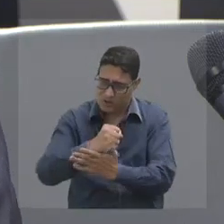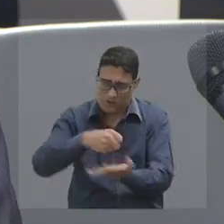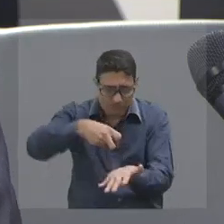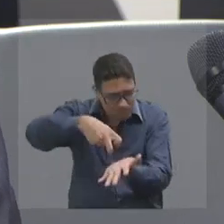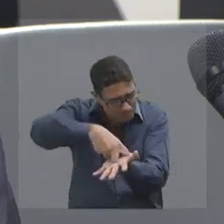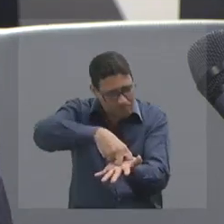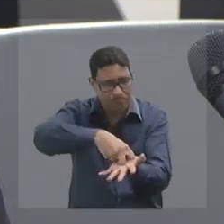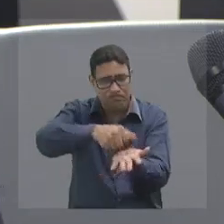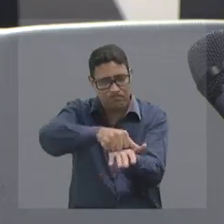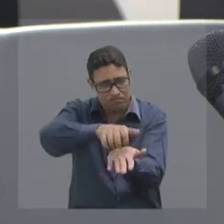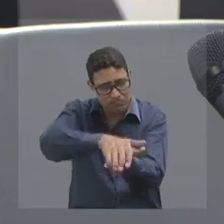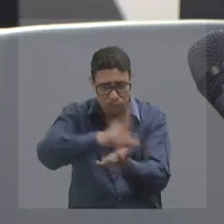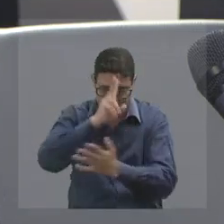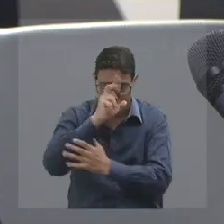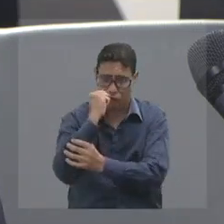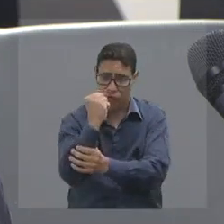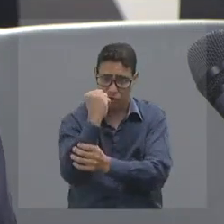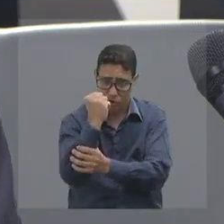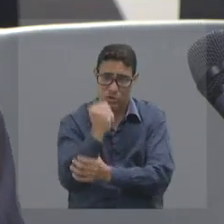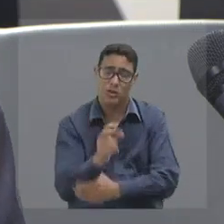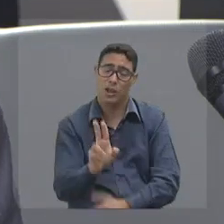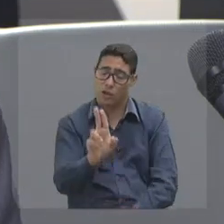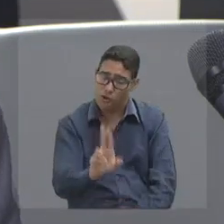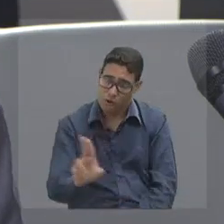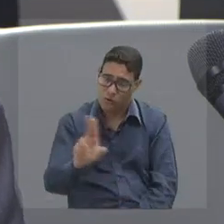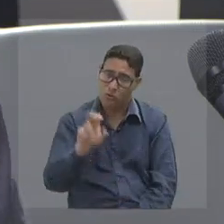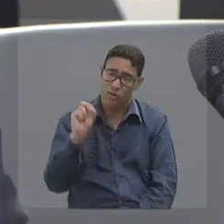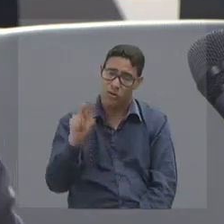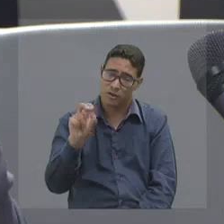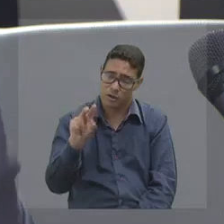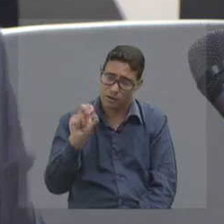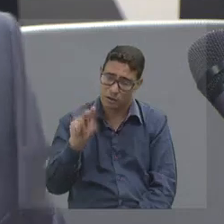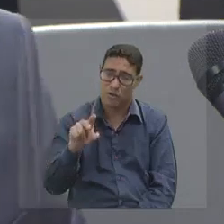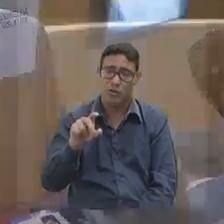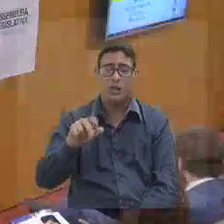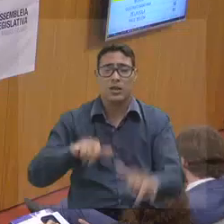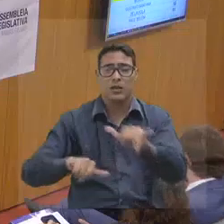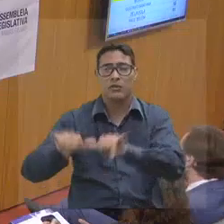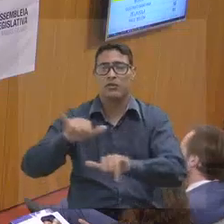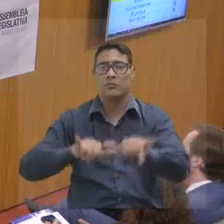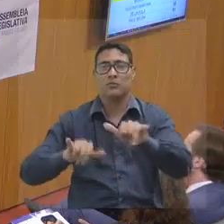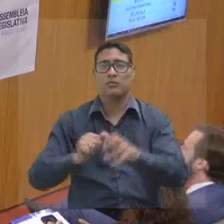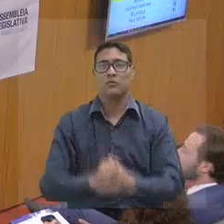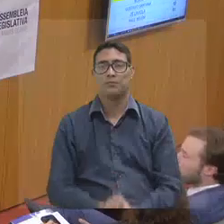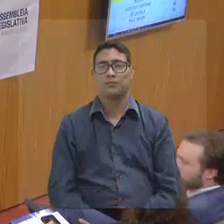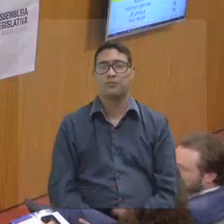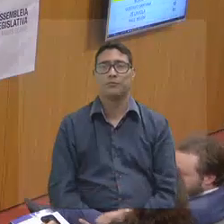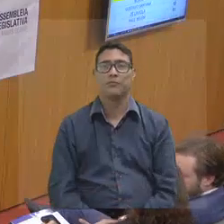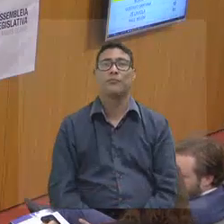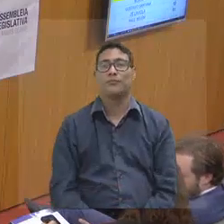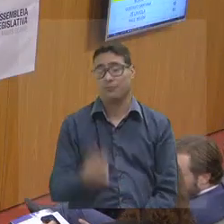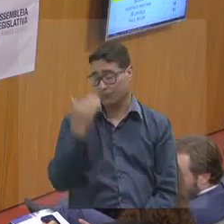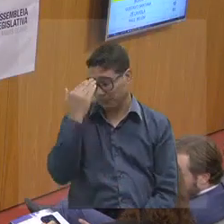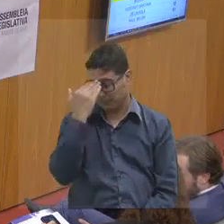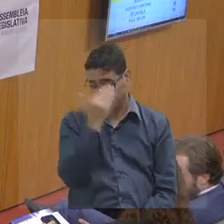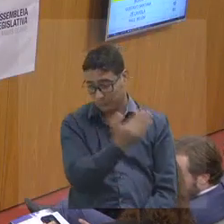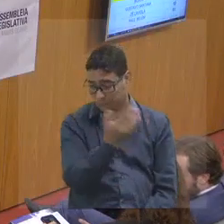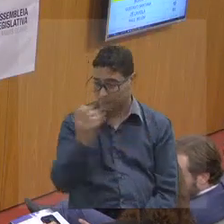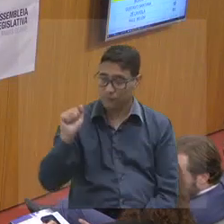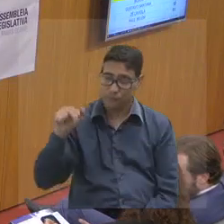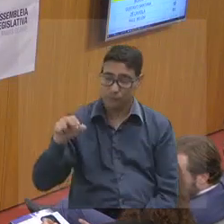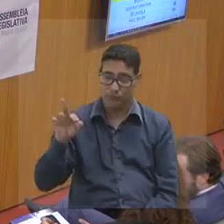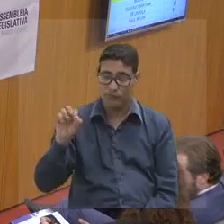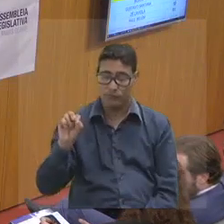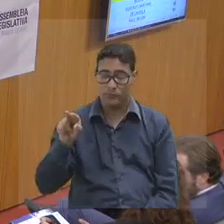tem esse uso indiscriminado aí de defensivos Muito obrigado obrigado nosso primeiro secretário Antônio Carlos